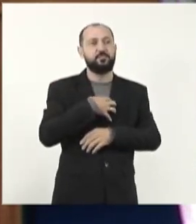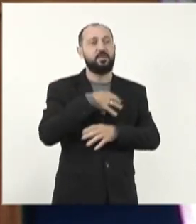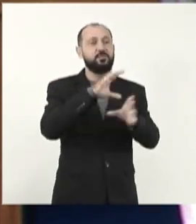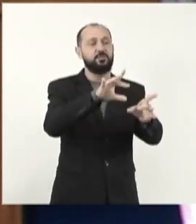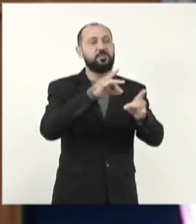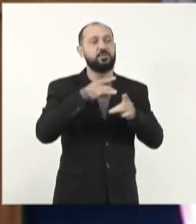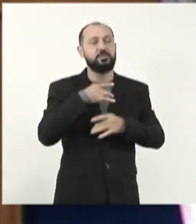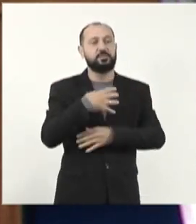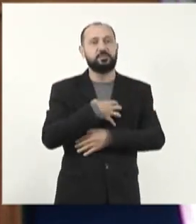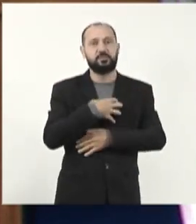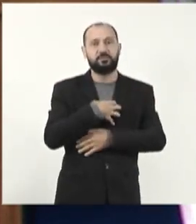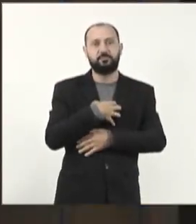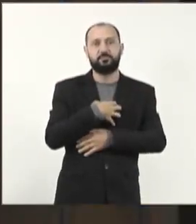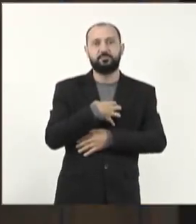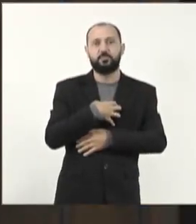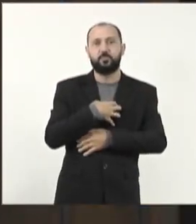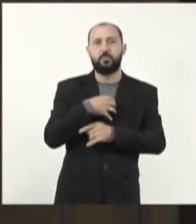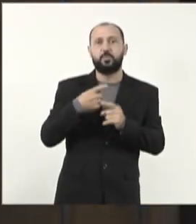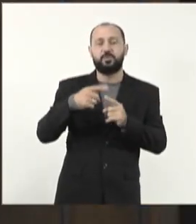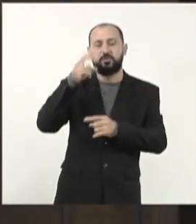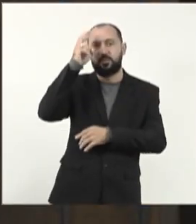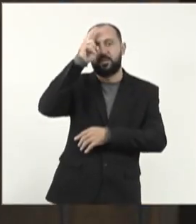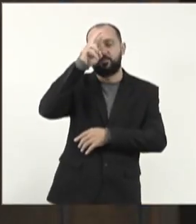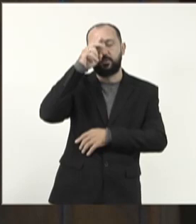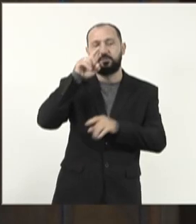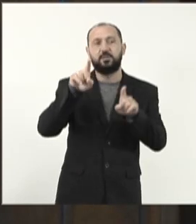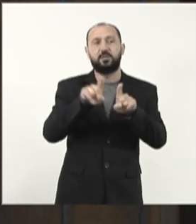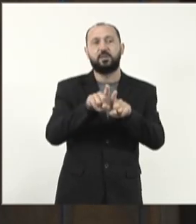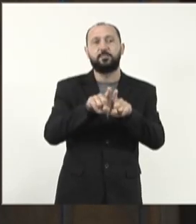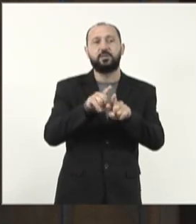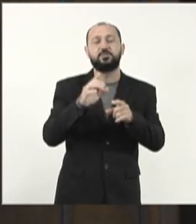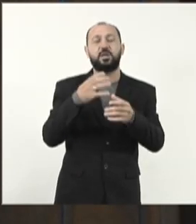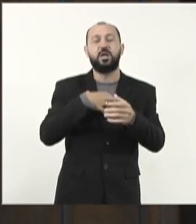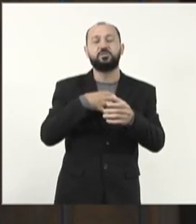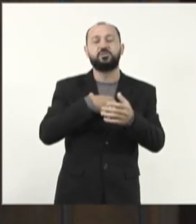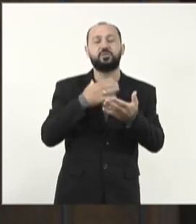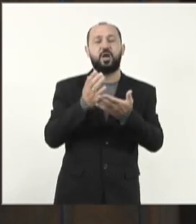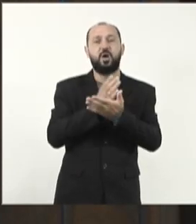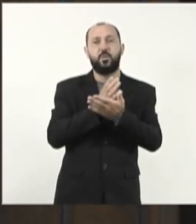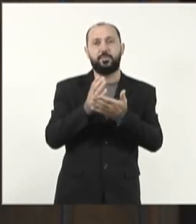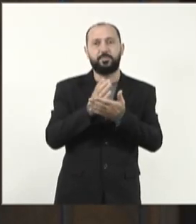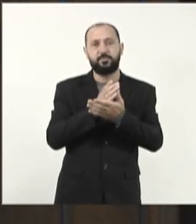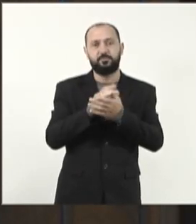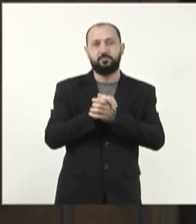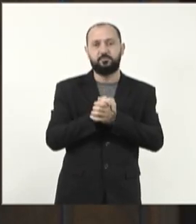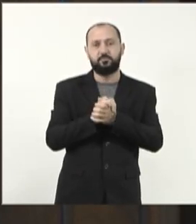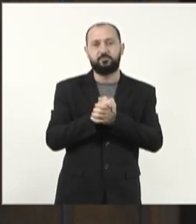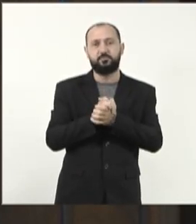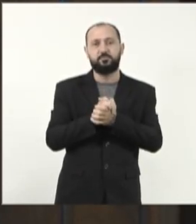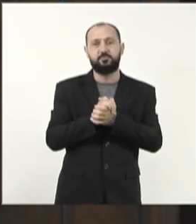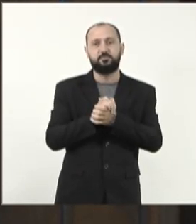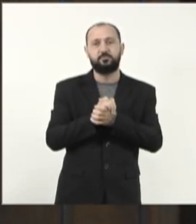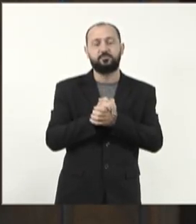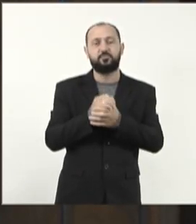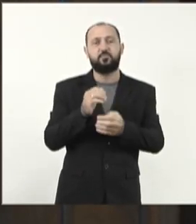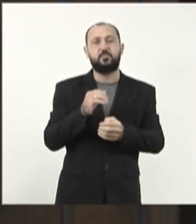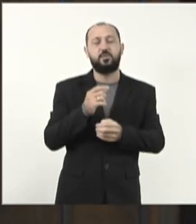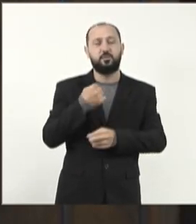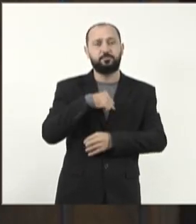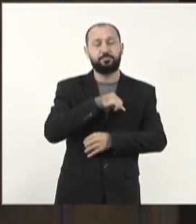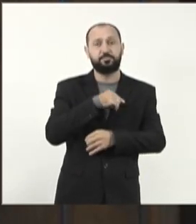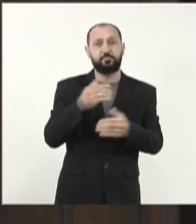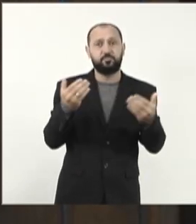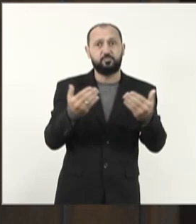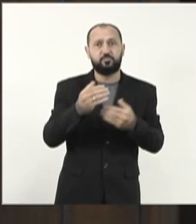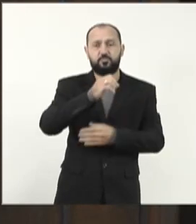dor, porque, na verdade, a gente está se lembrando da dor que a gente também já passou em algum momento, né? E nós, hoje, no